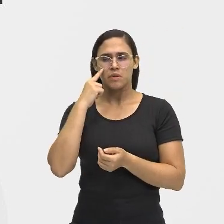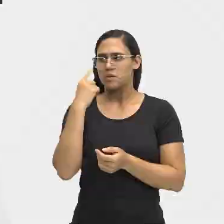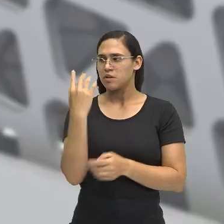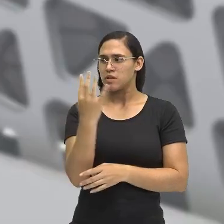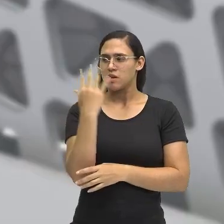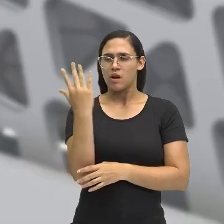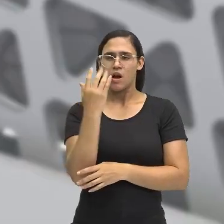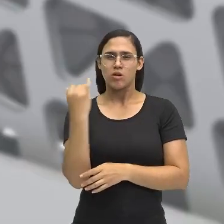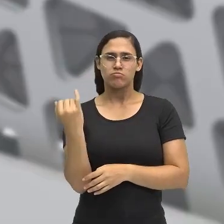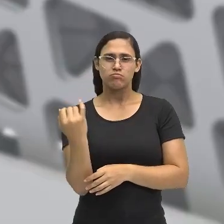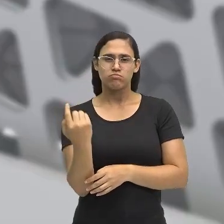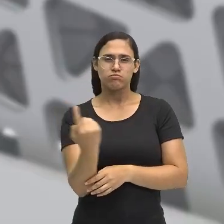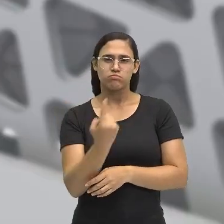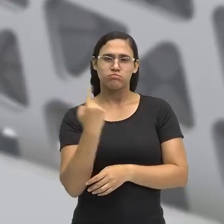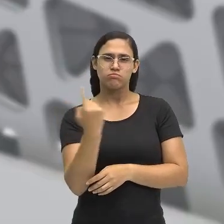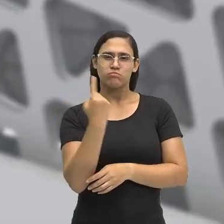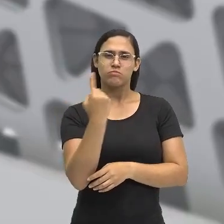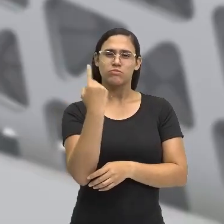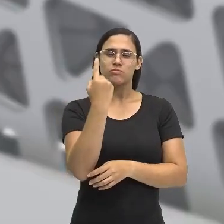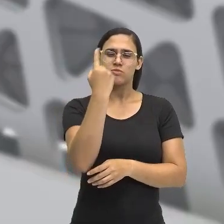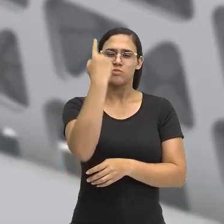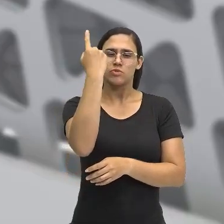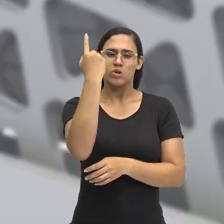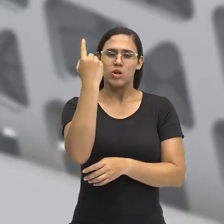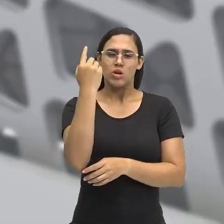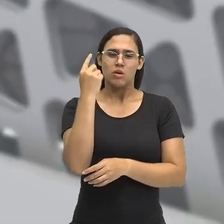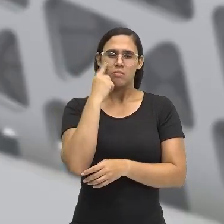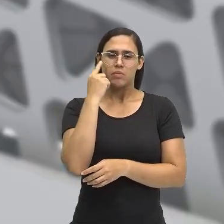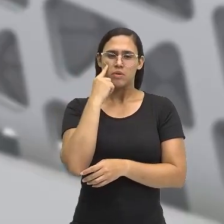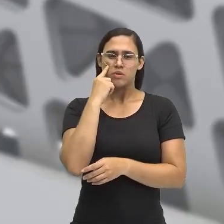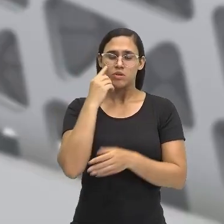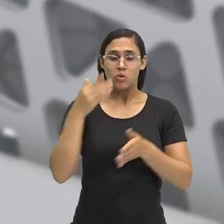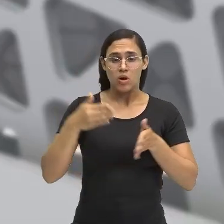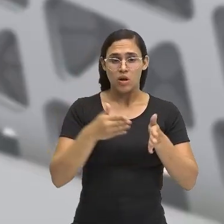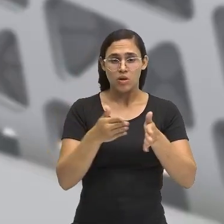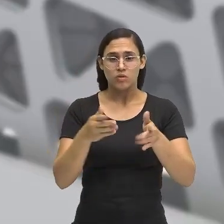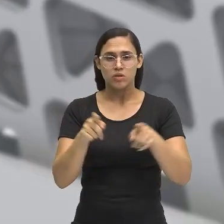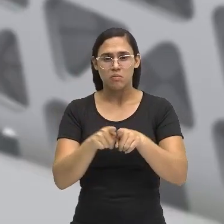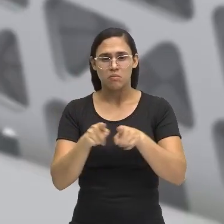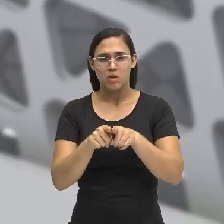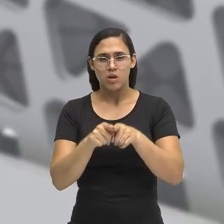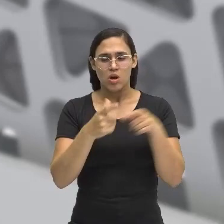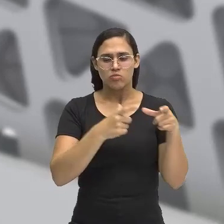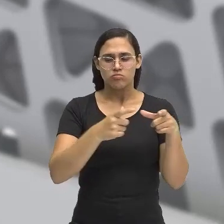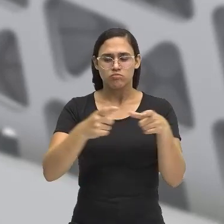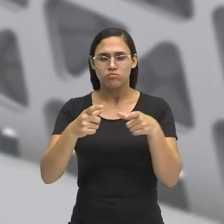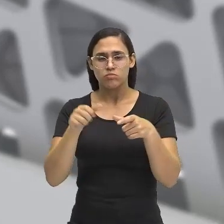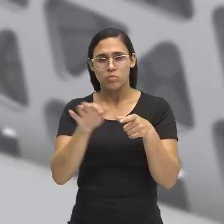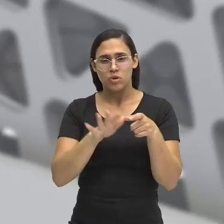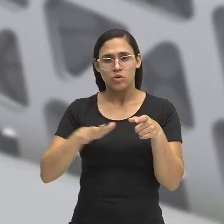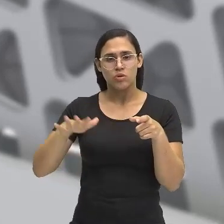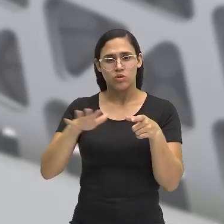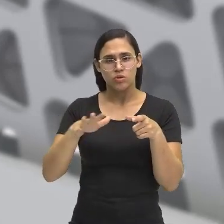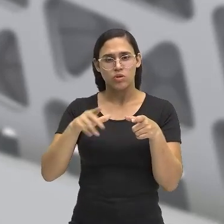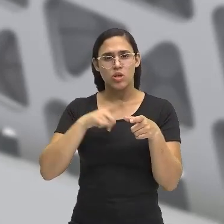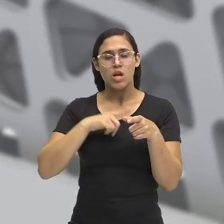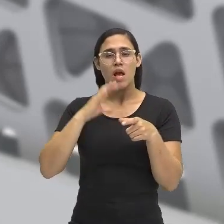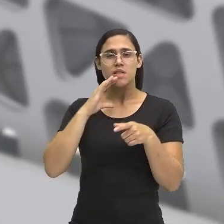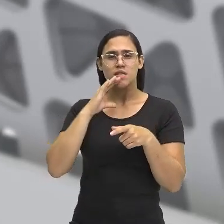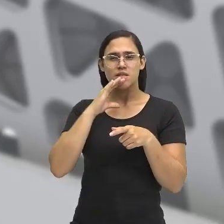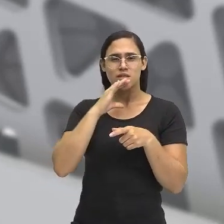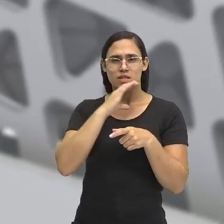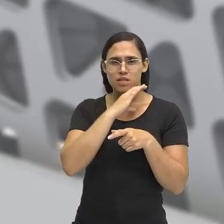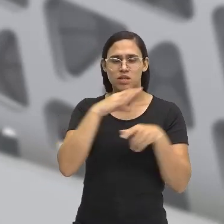porte, bem altas, né? A gente pensa já nos rios, né? Então, ela fica localizada em uma região em que é bem quente